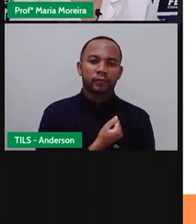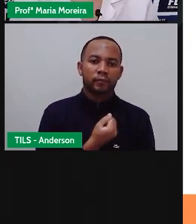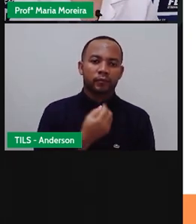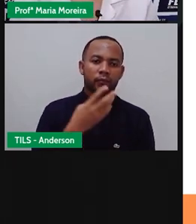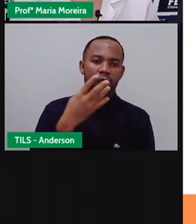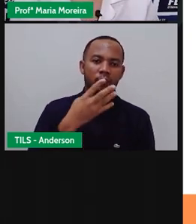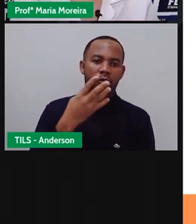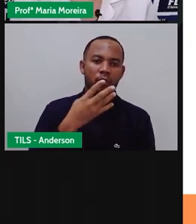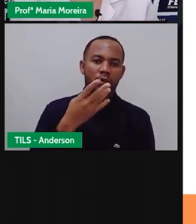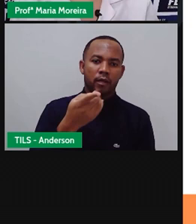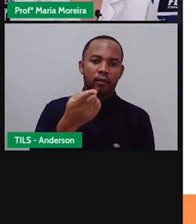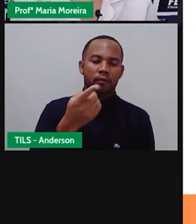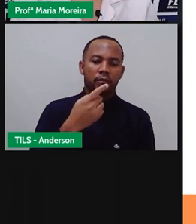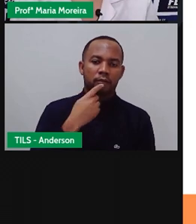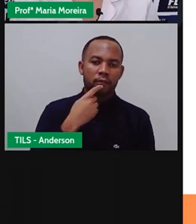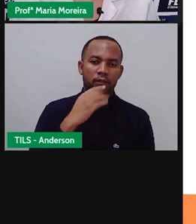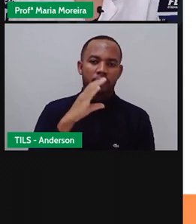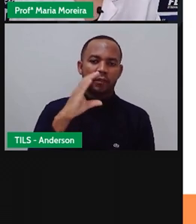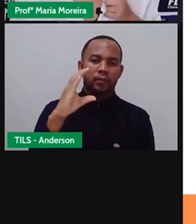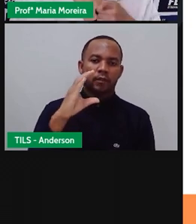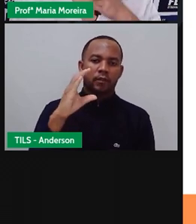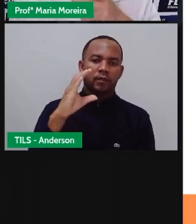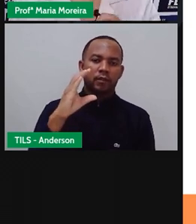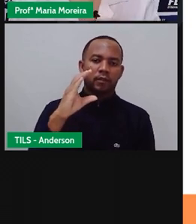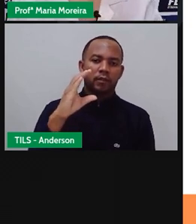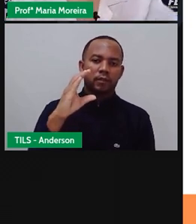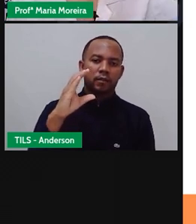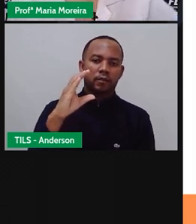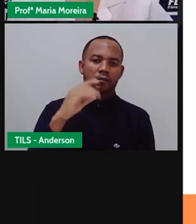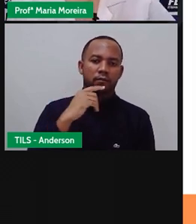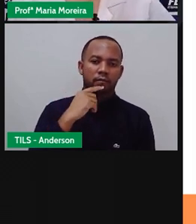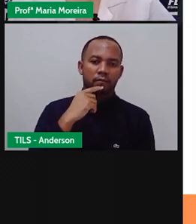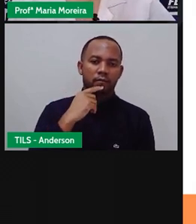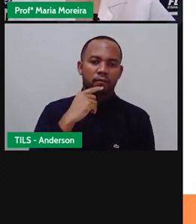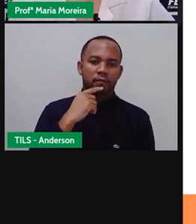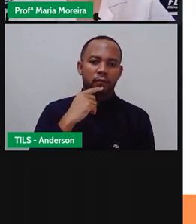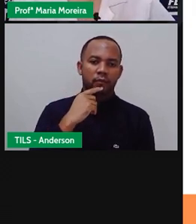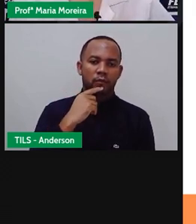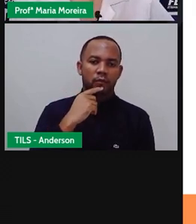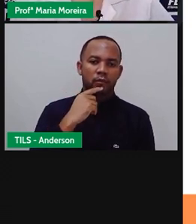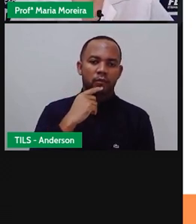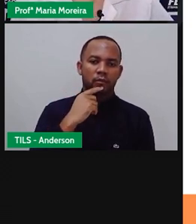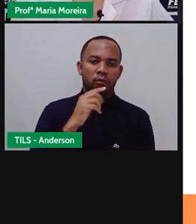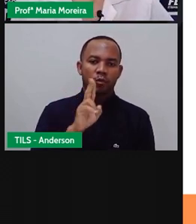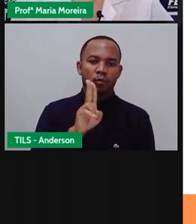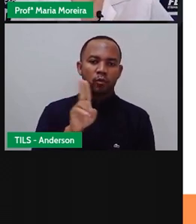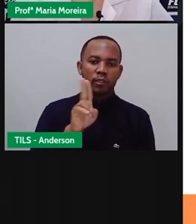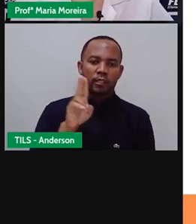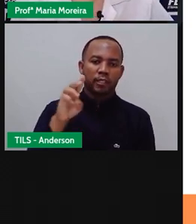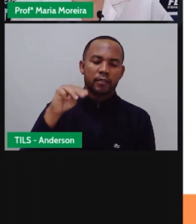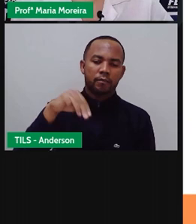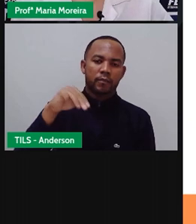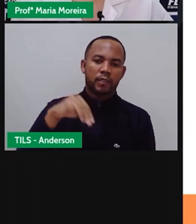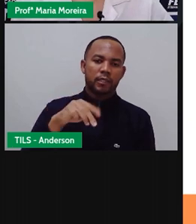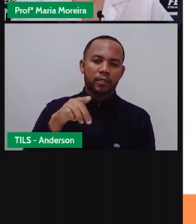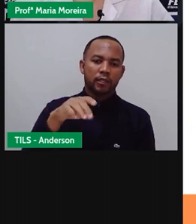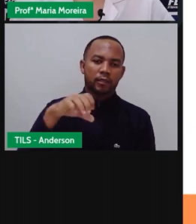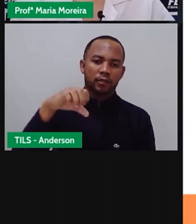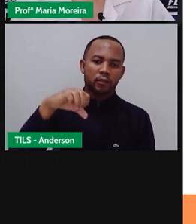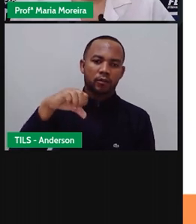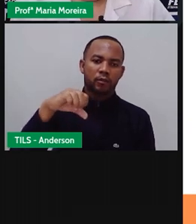o numeral 4 Quantas unidades de milhar tem esse número e olha só